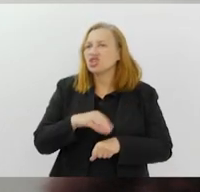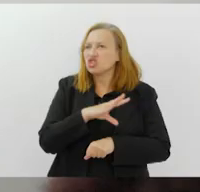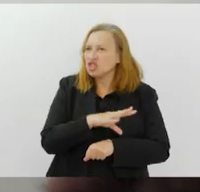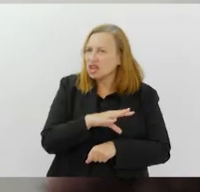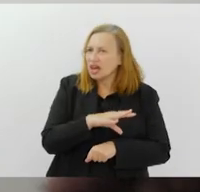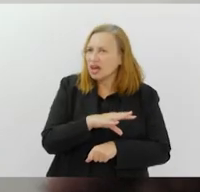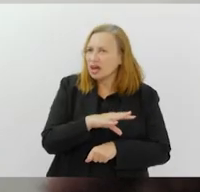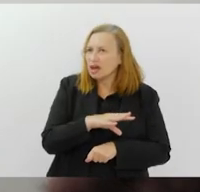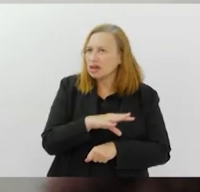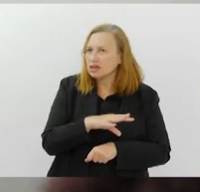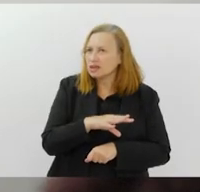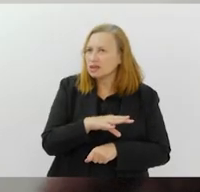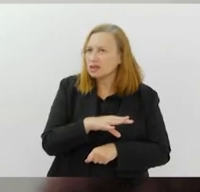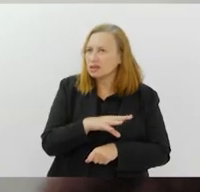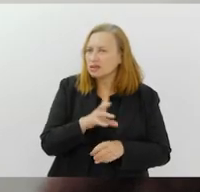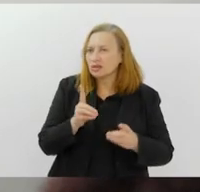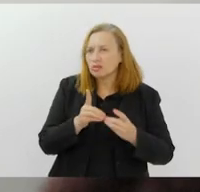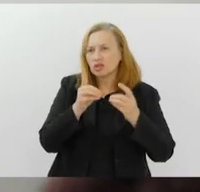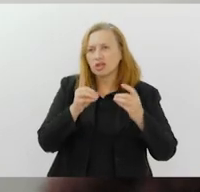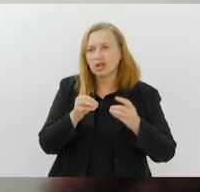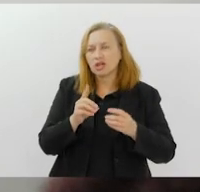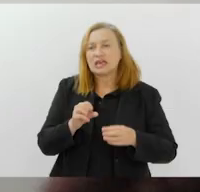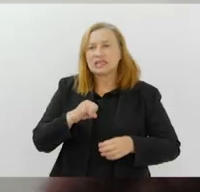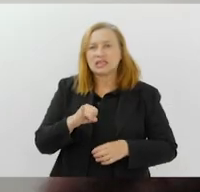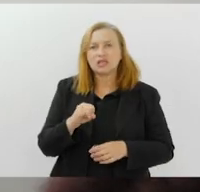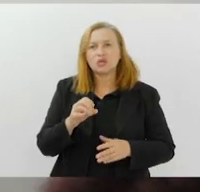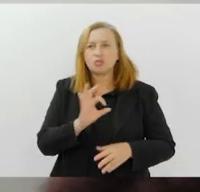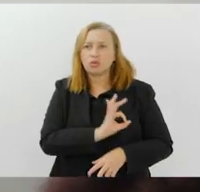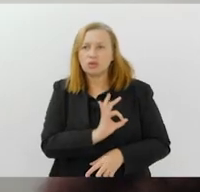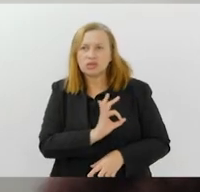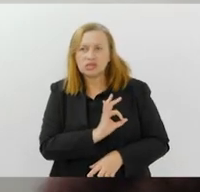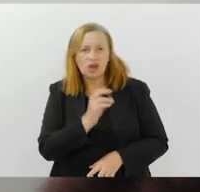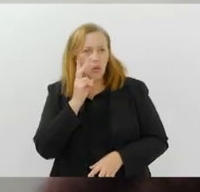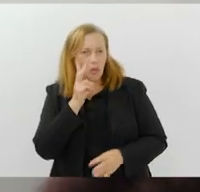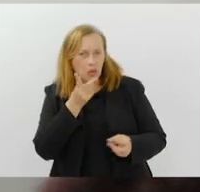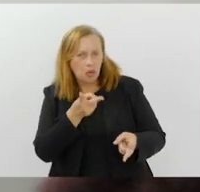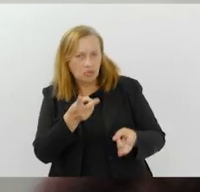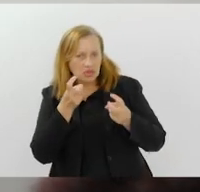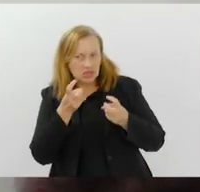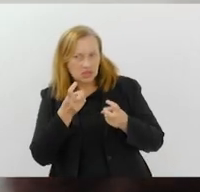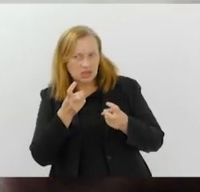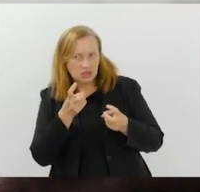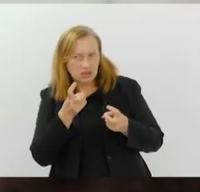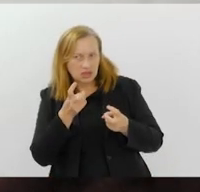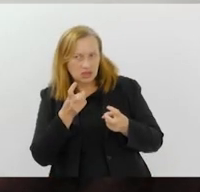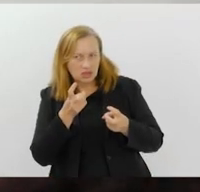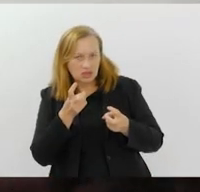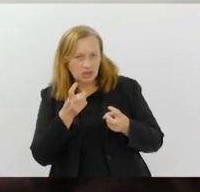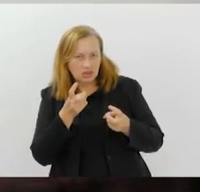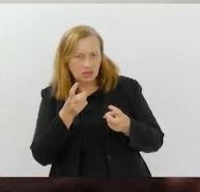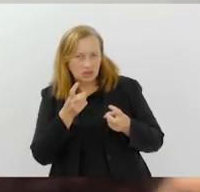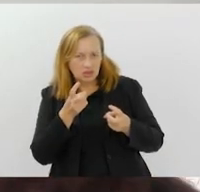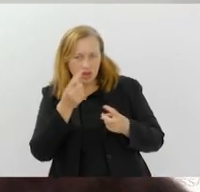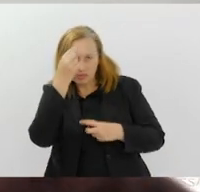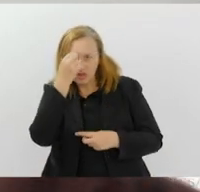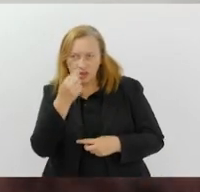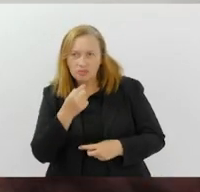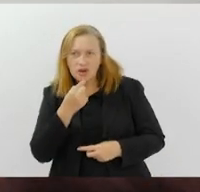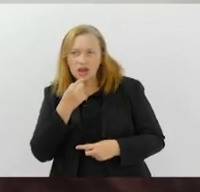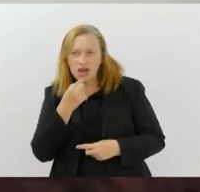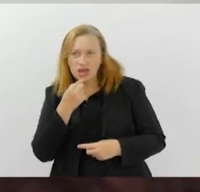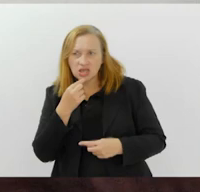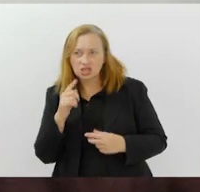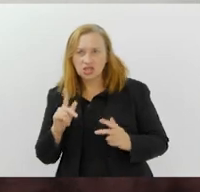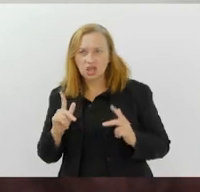a abordagem né porque se o policial verificou a minha a a minha imagem ali e bateu com a